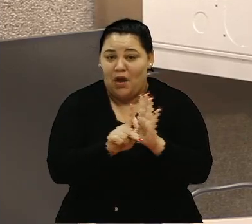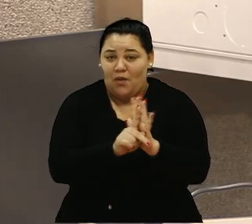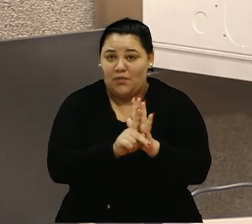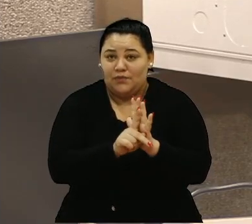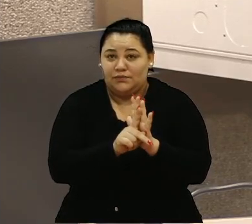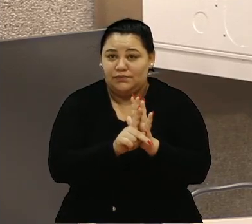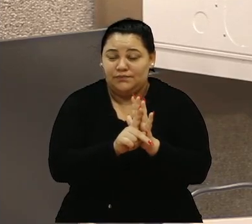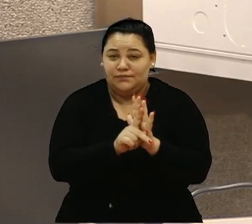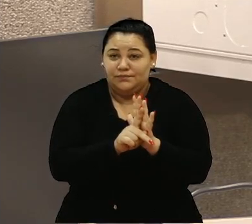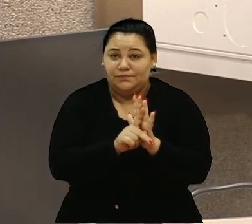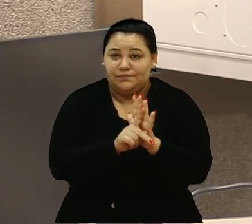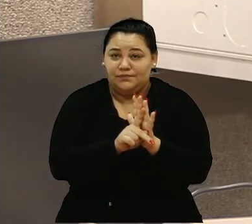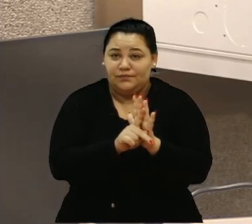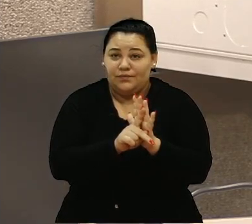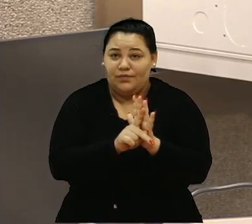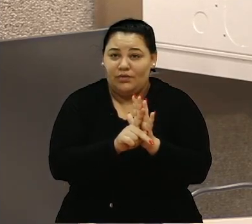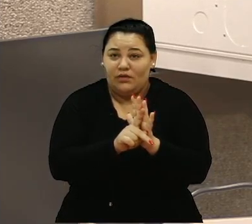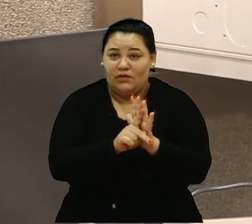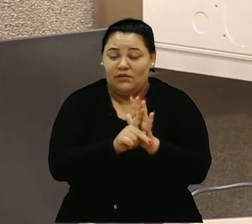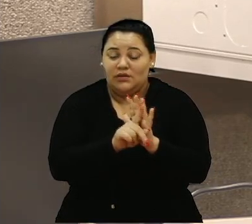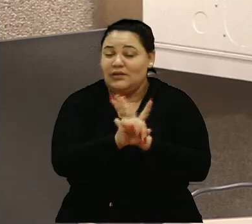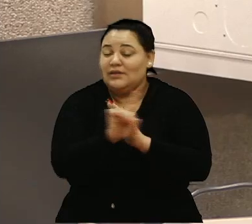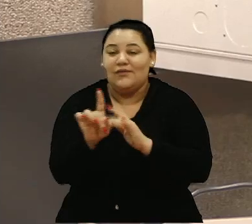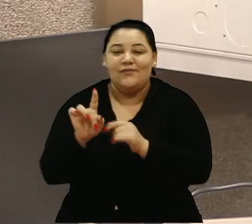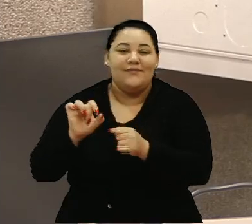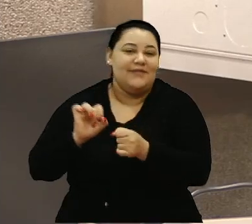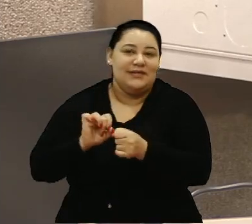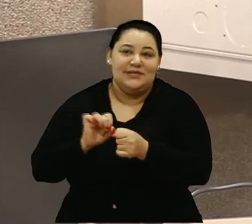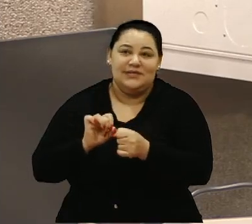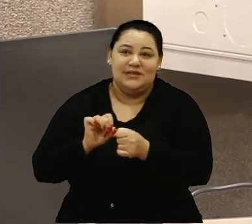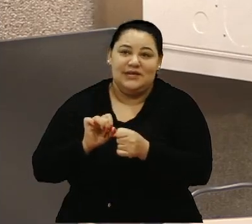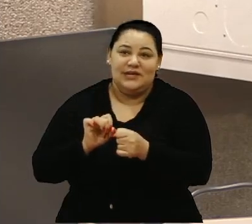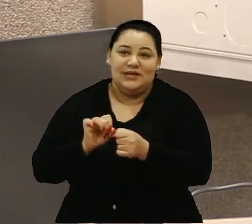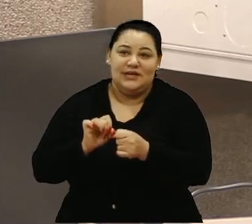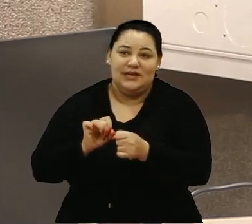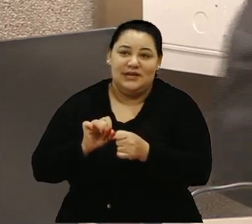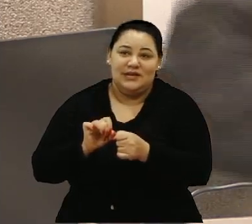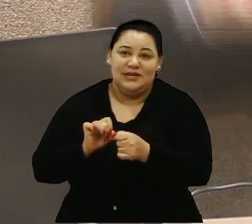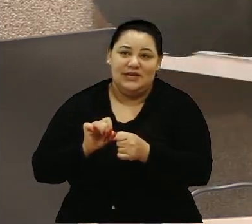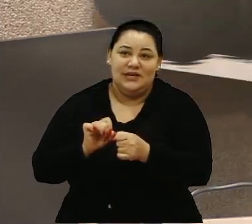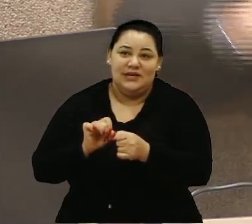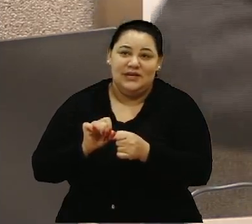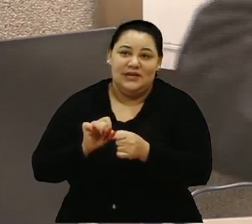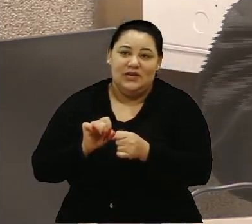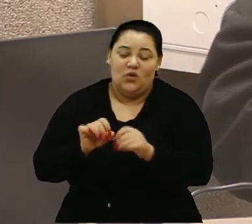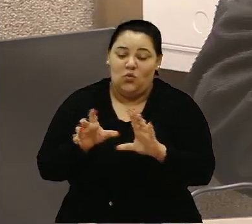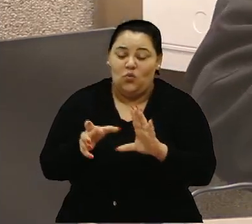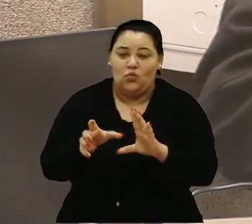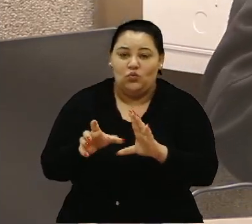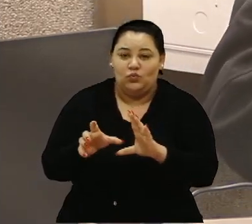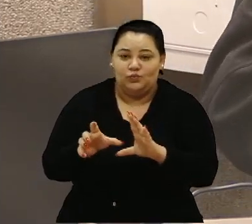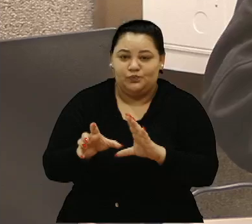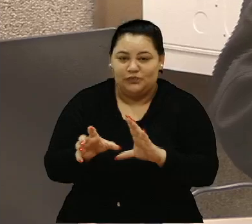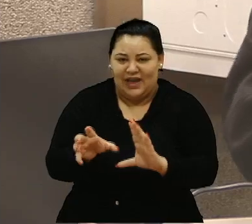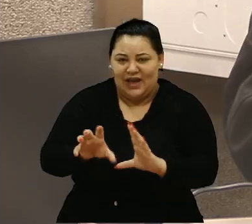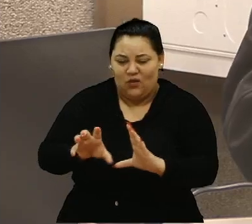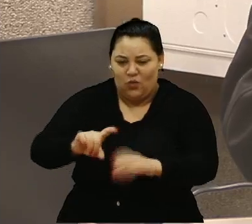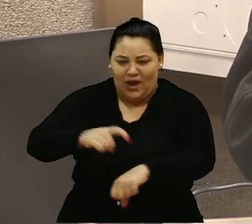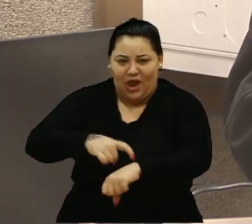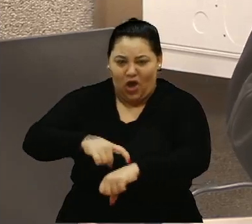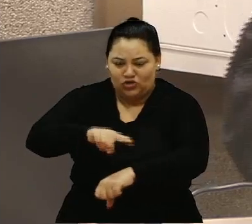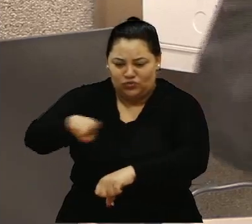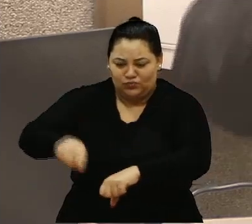vista da ligação, de não fazer um hidrômetro só para todas as famílias de um mesmo prédio, né?